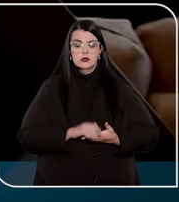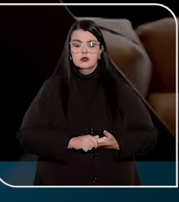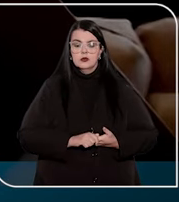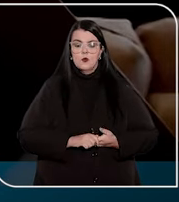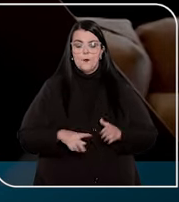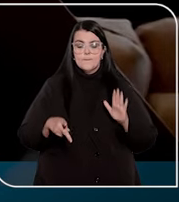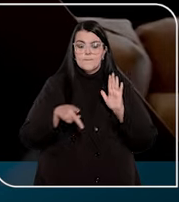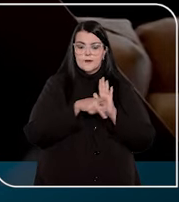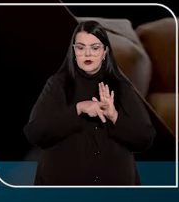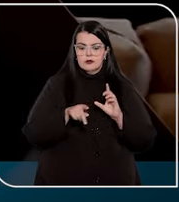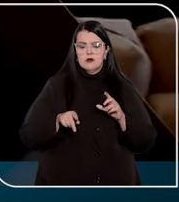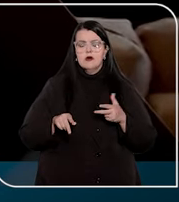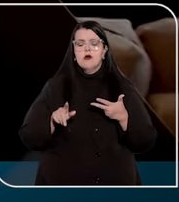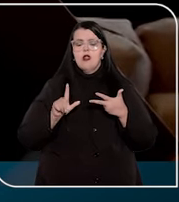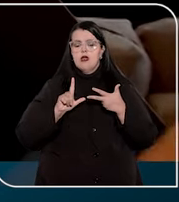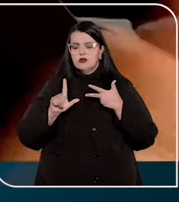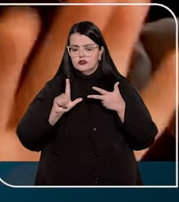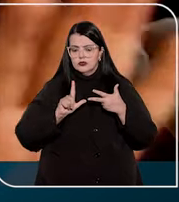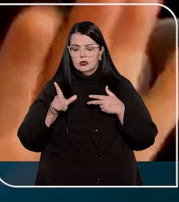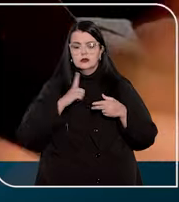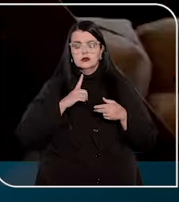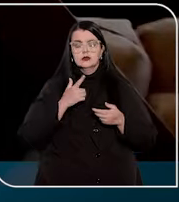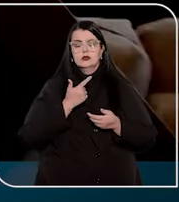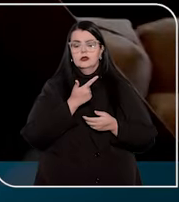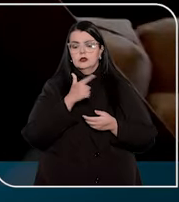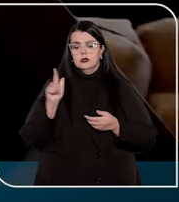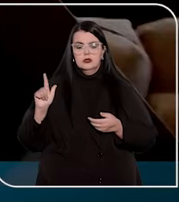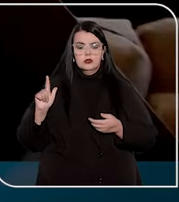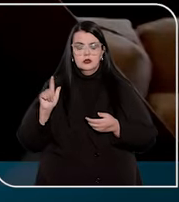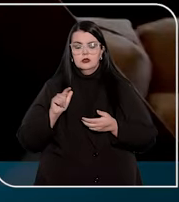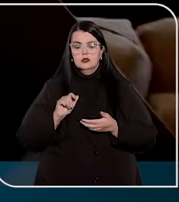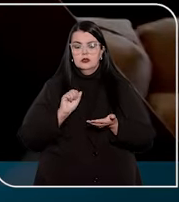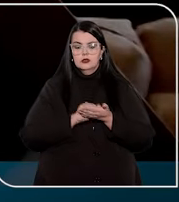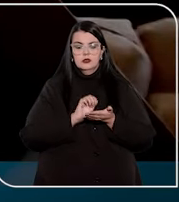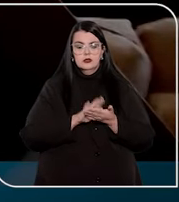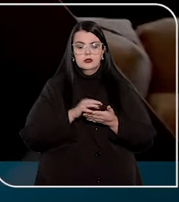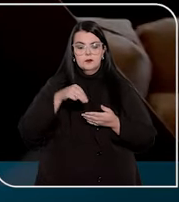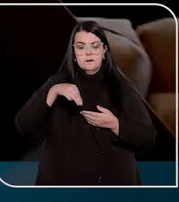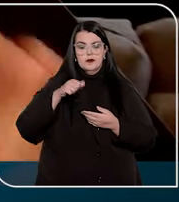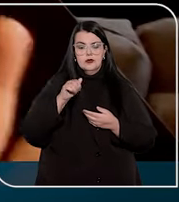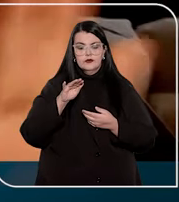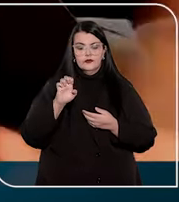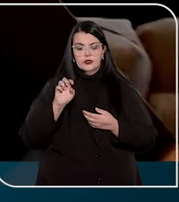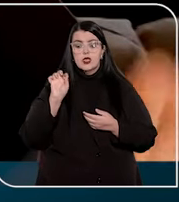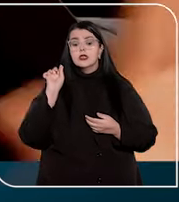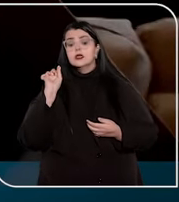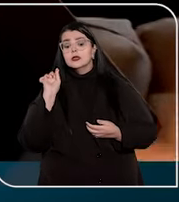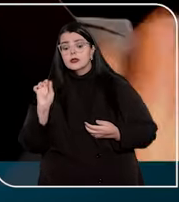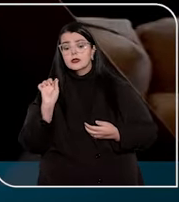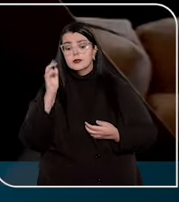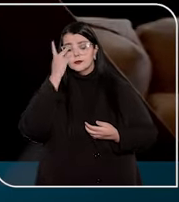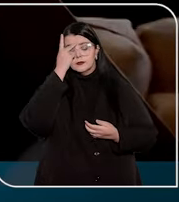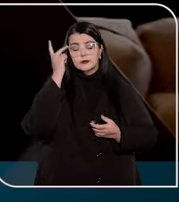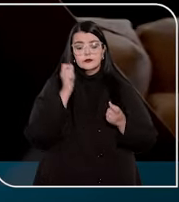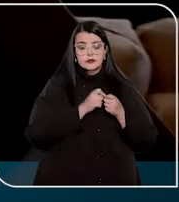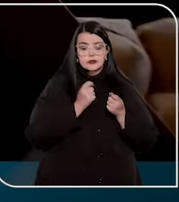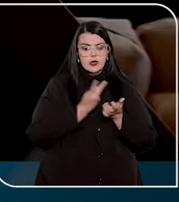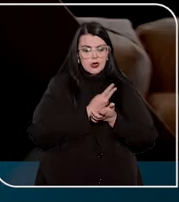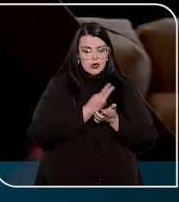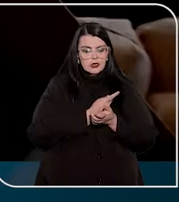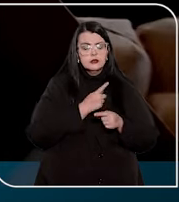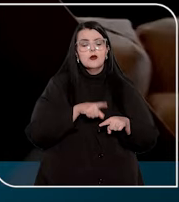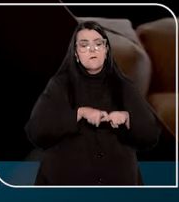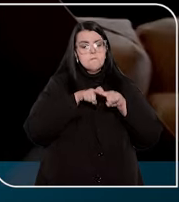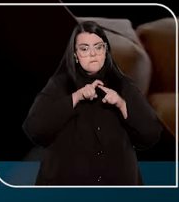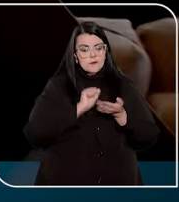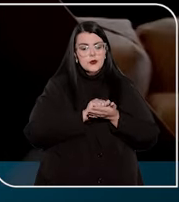próprio legislador, ele meio que se adianta. Ele até, ao invés de chamar aquilo de litigância de má-fé, ele já prevê, ó, quem fizer tal coisa, ele vai levar aqui uma multa.